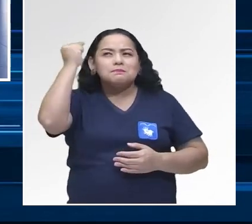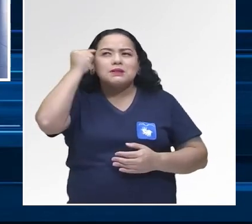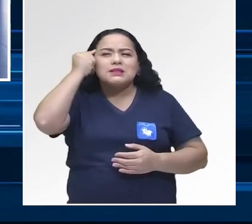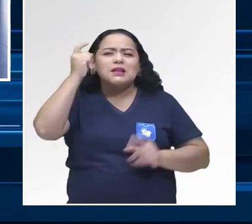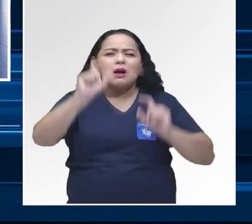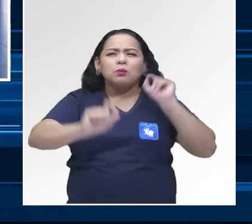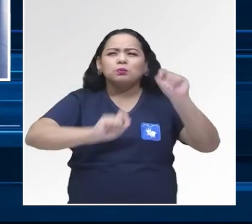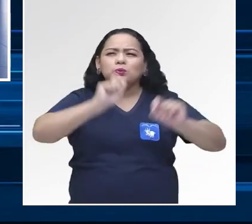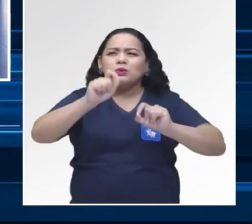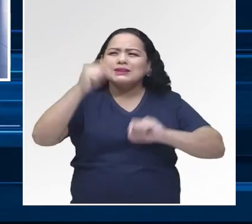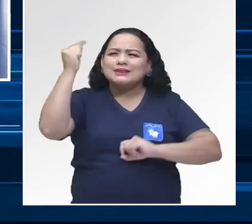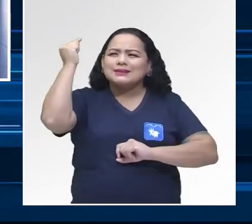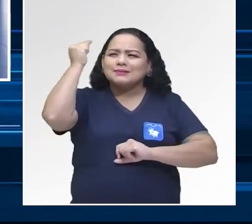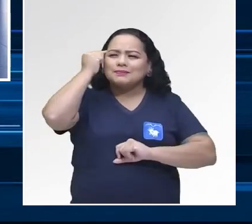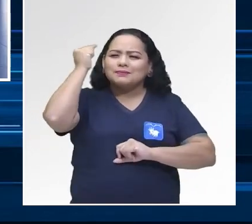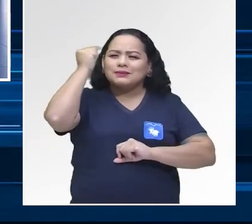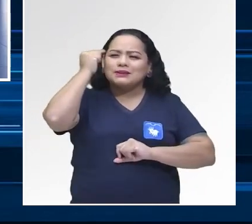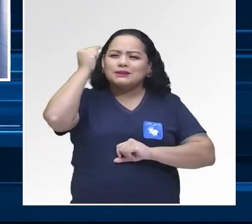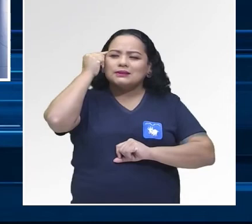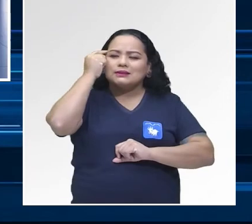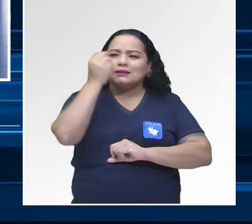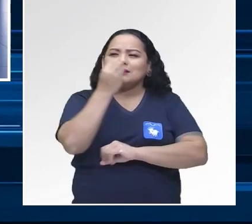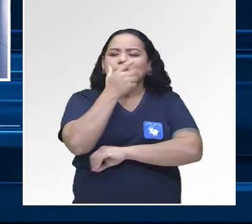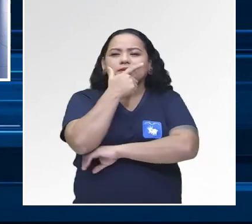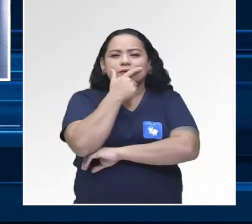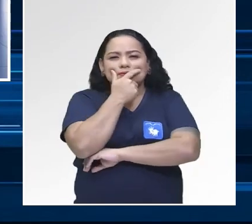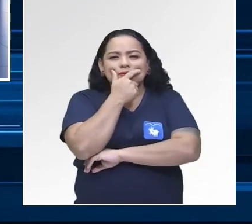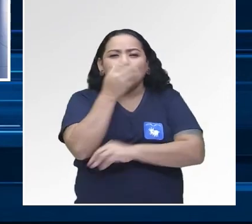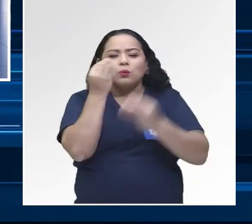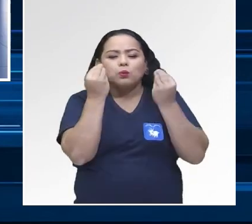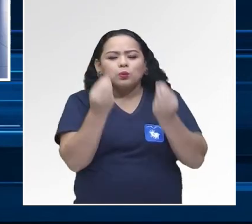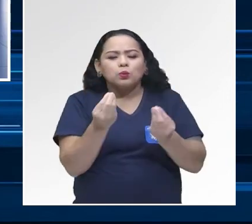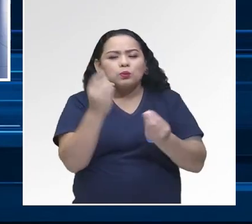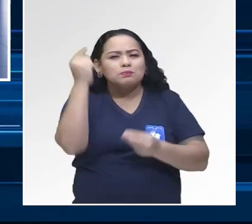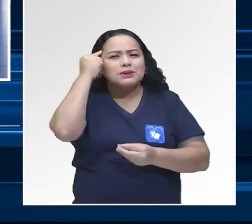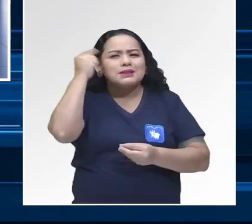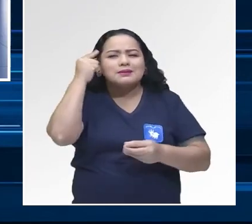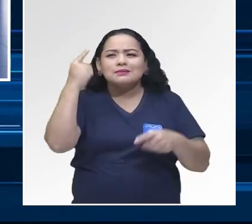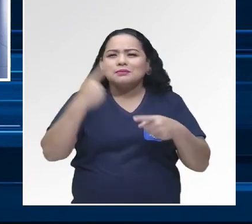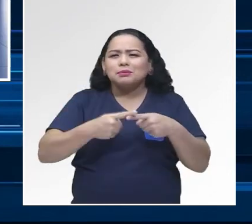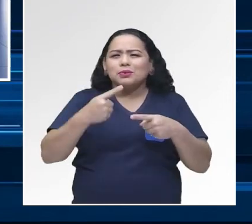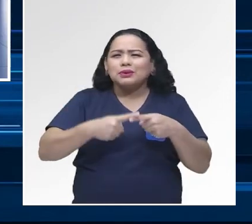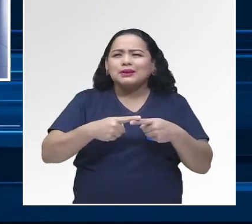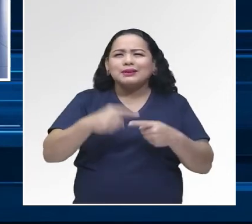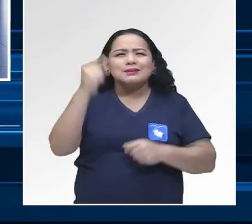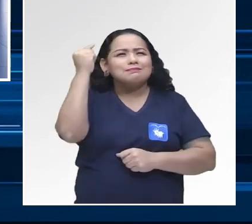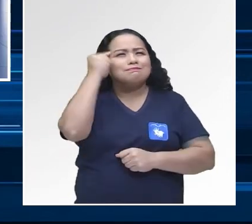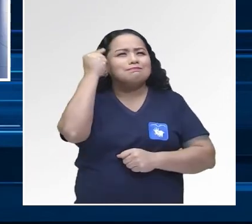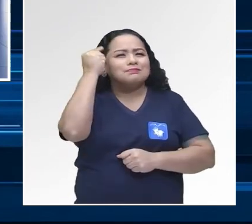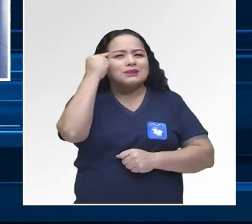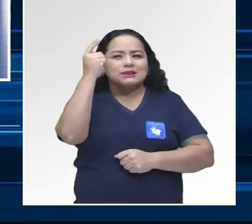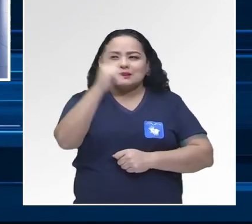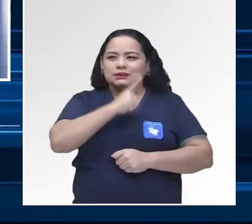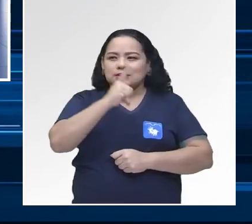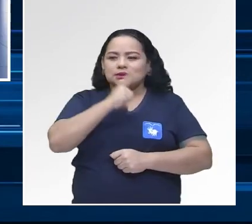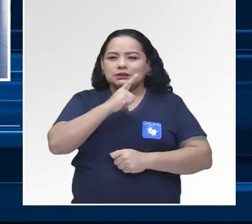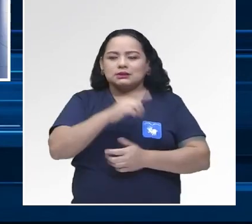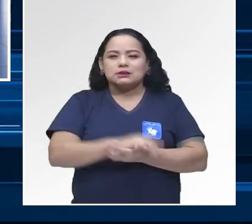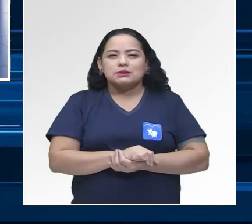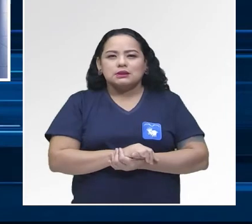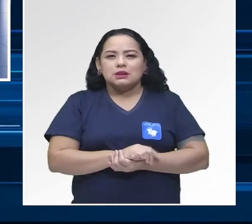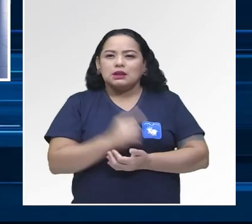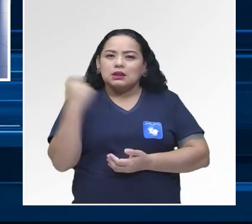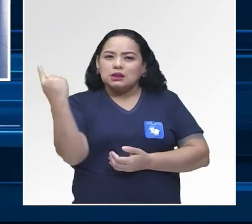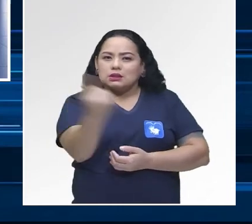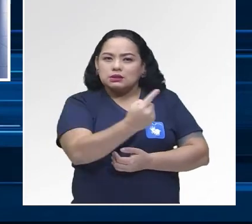pensar? Como é pensar? E por que há o pensar? Se nós